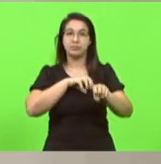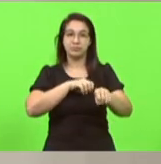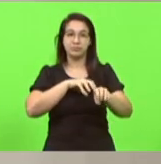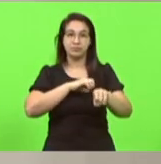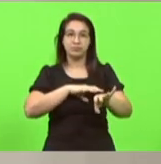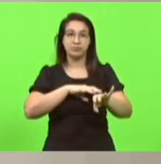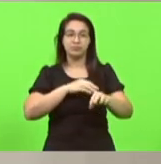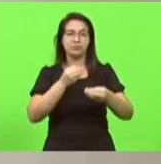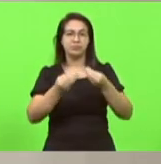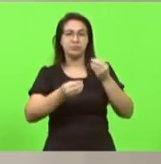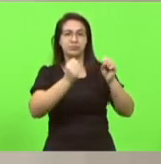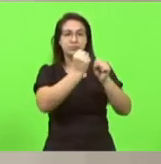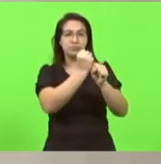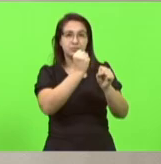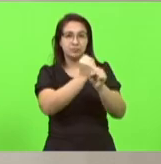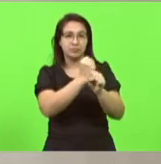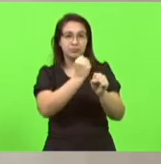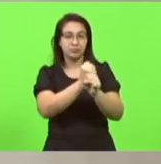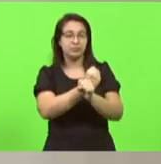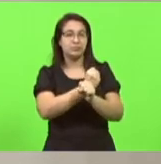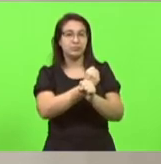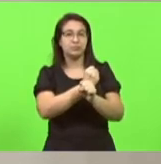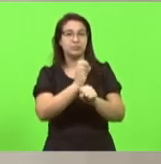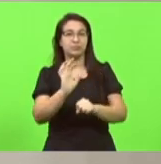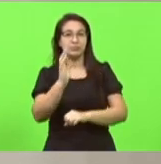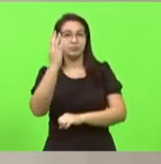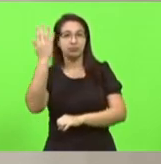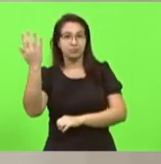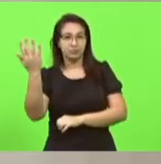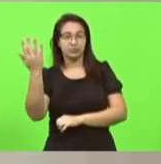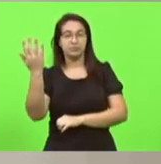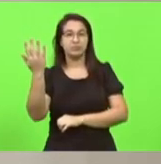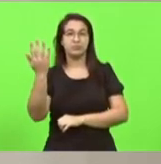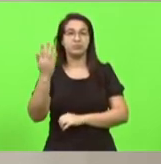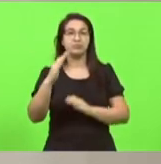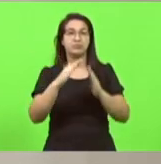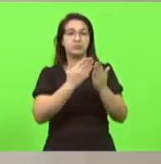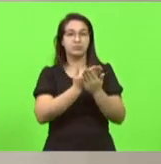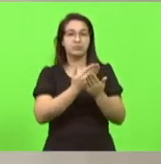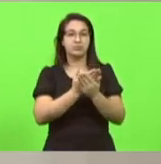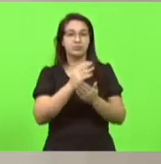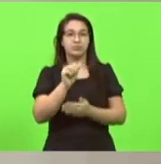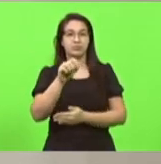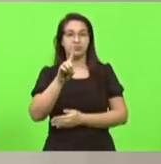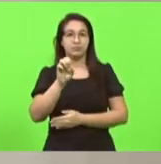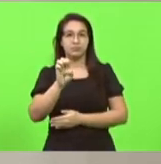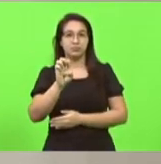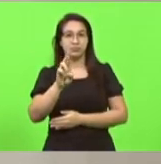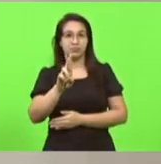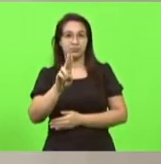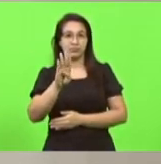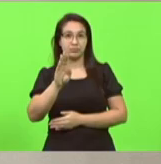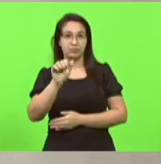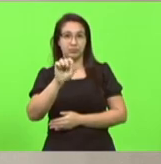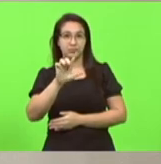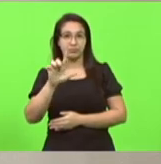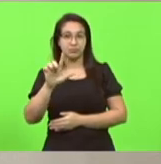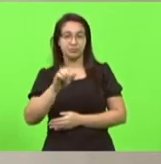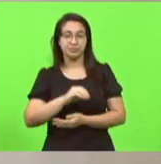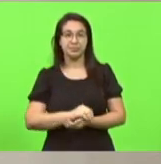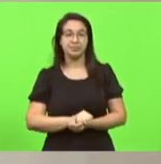das obras a serem realizadas na Escola de Educação Básica Derbal Ramos da Silva. Em